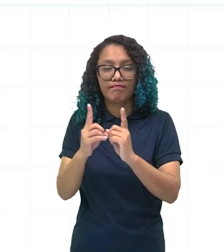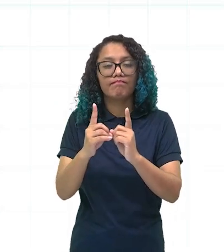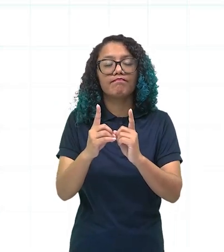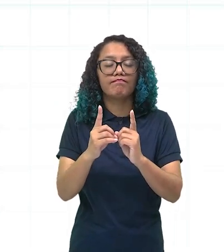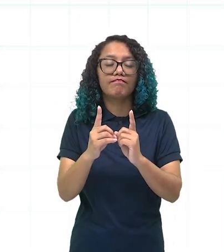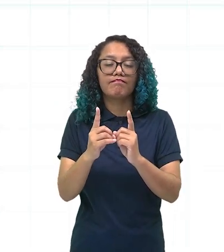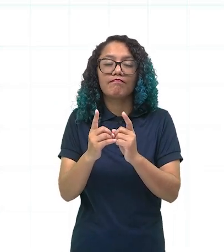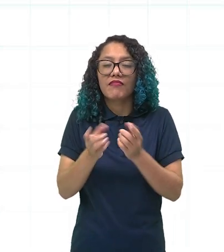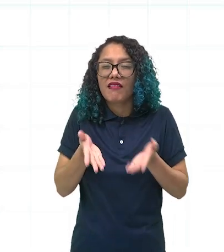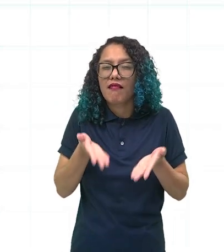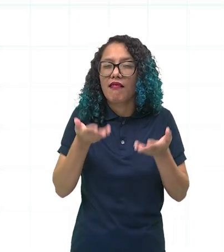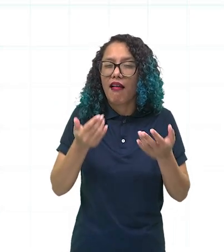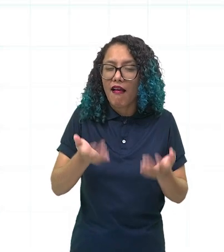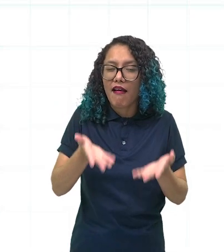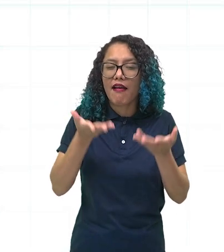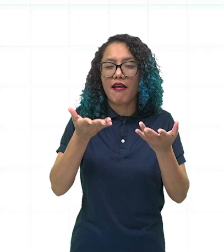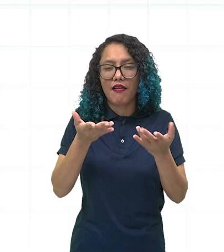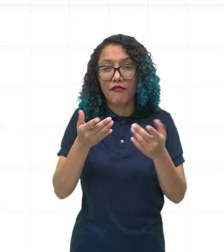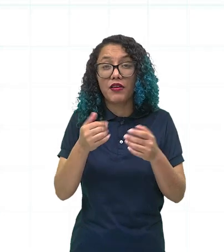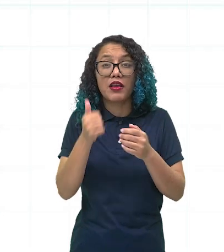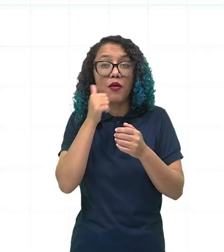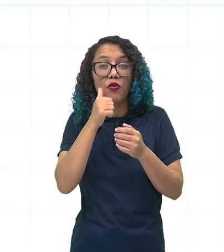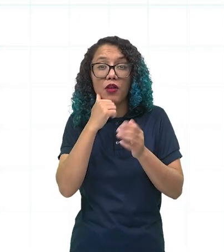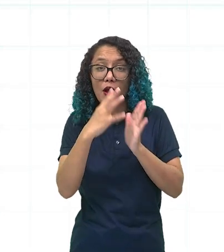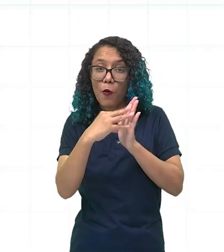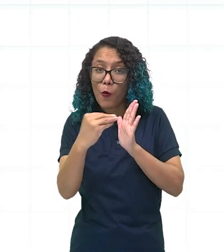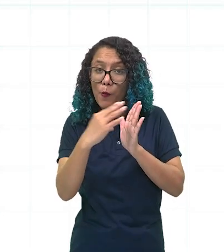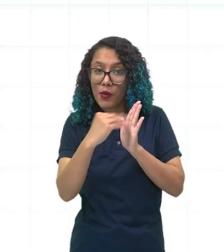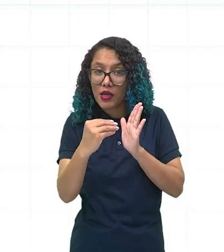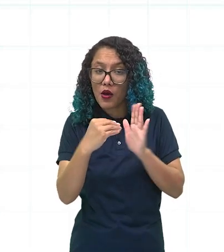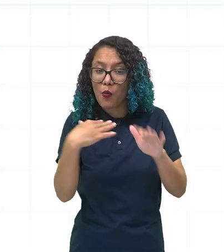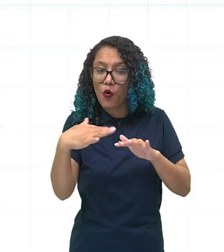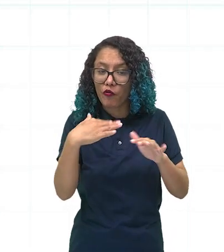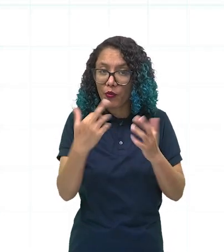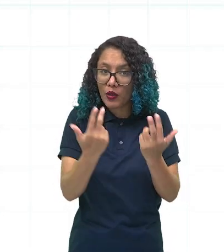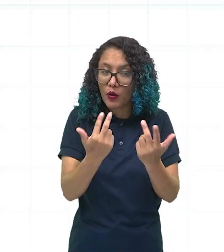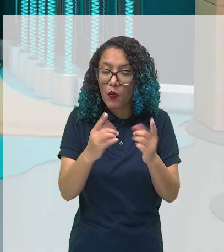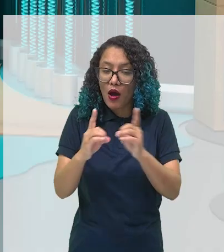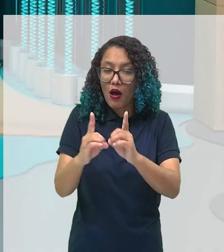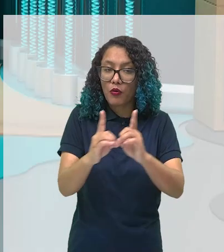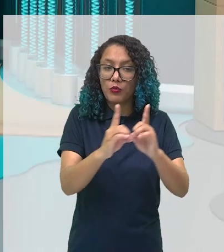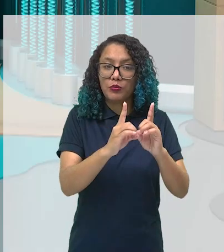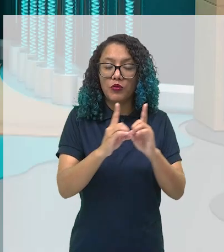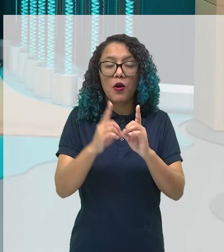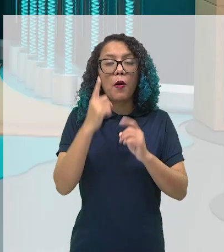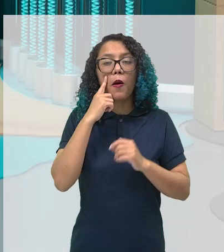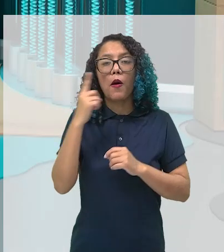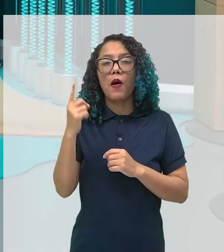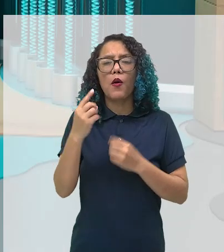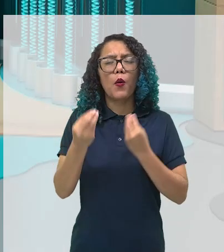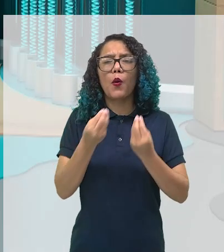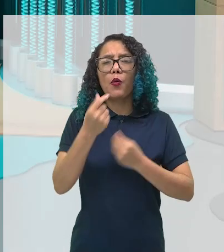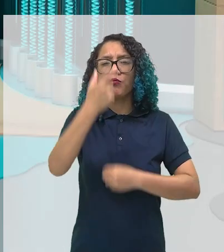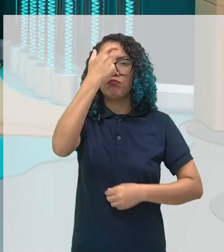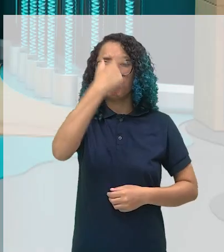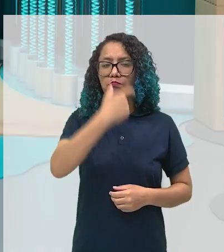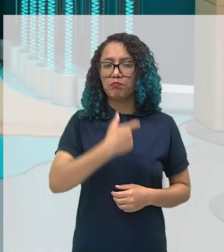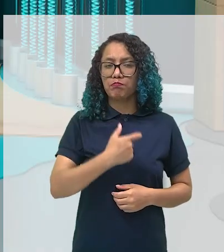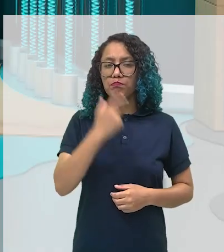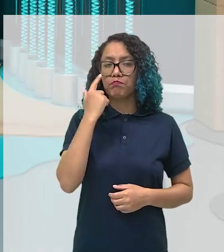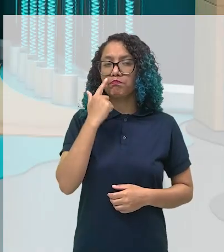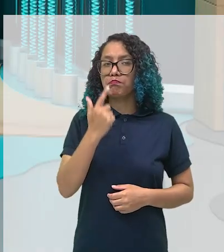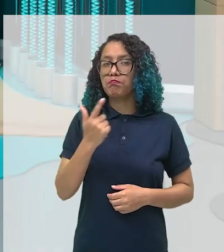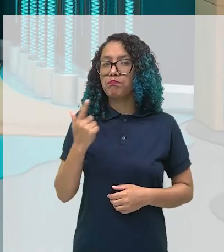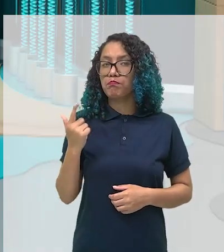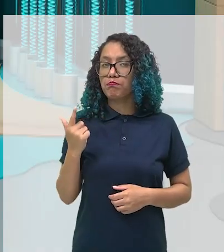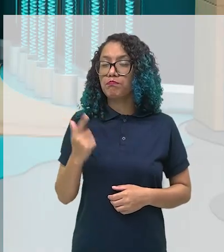os movimentos do parceiro. Observe só a postura do casal aqui dançando, né? Isso daí é muito